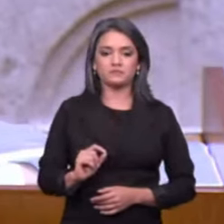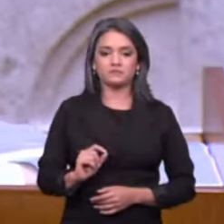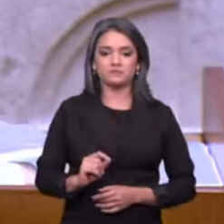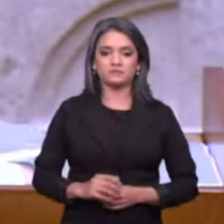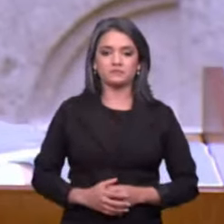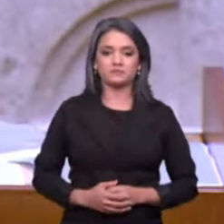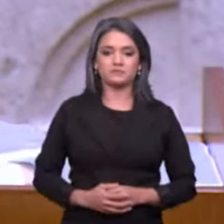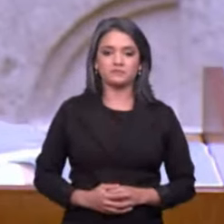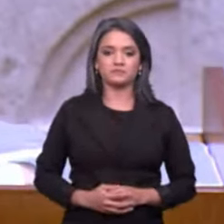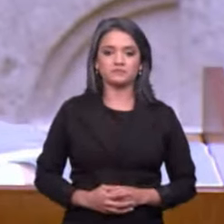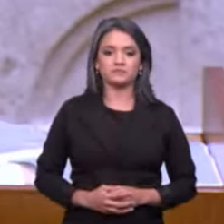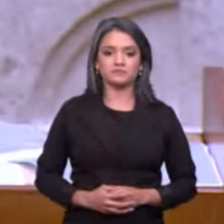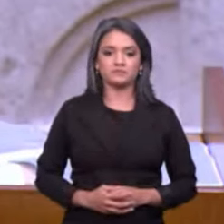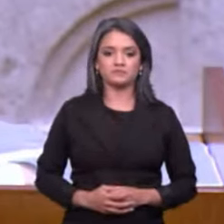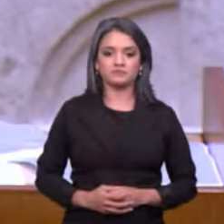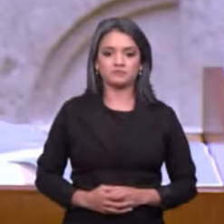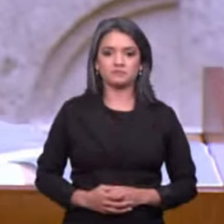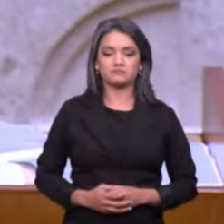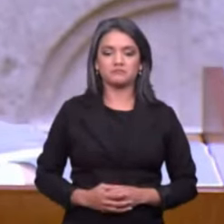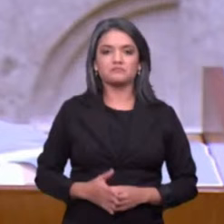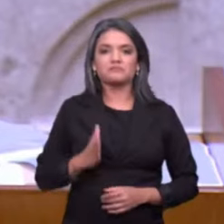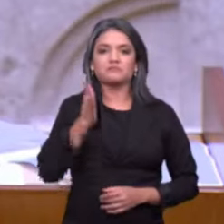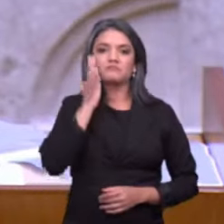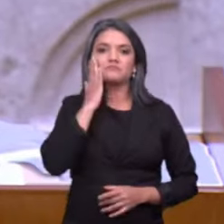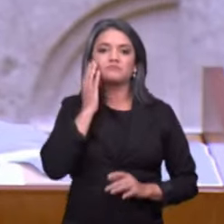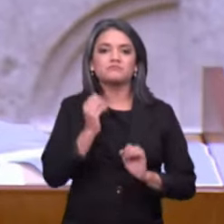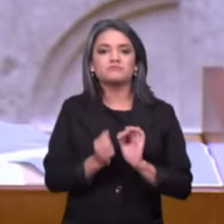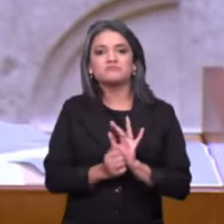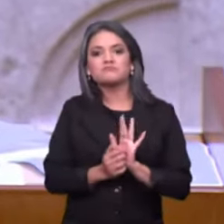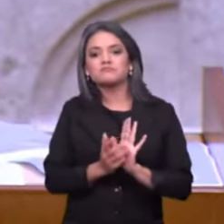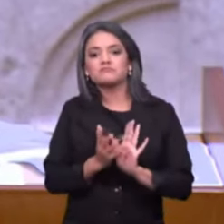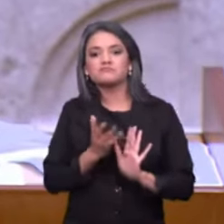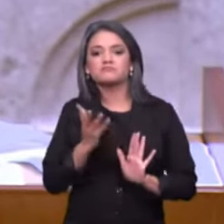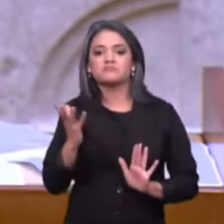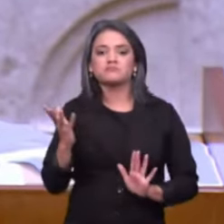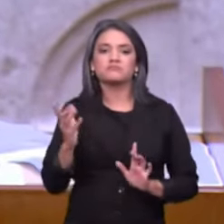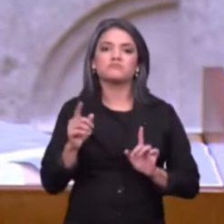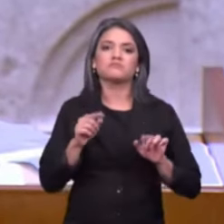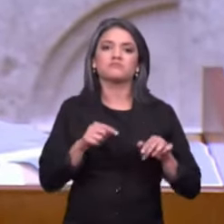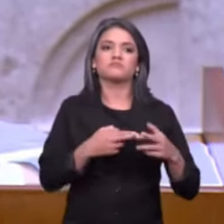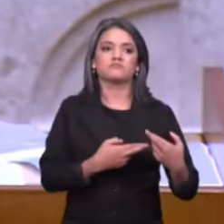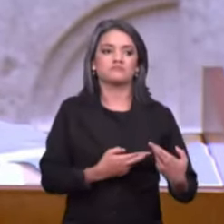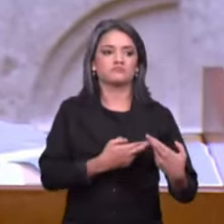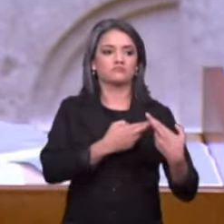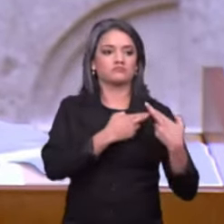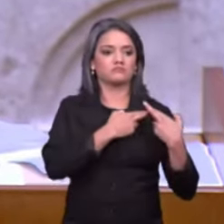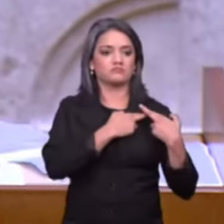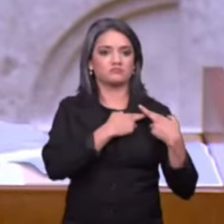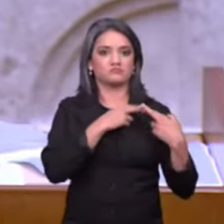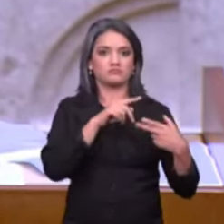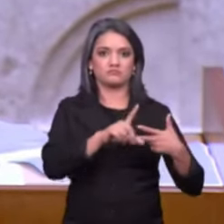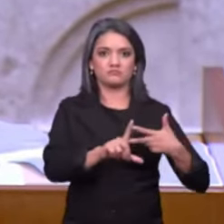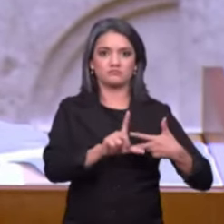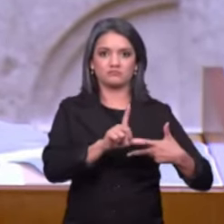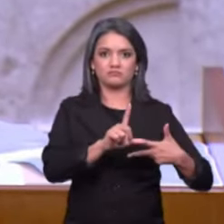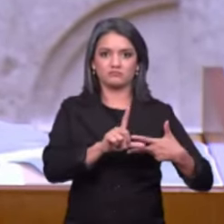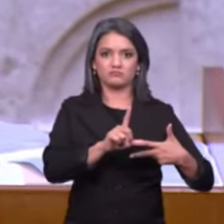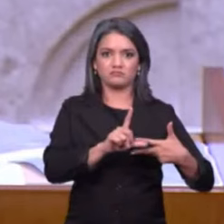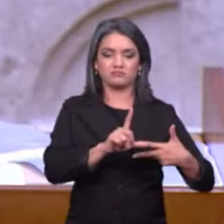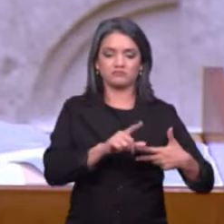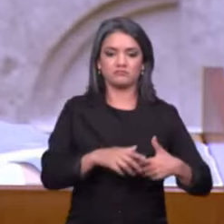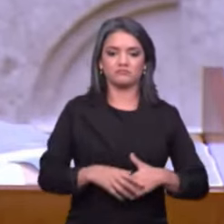que o estabelecimento de quantidades era atribuição do legislativo.